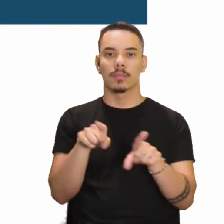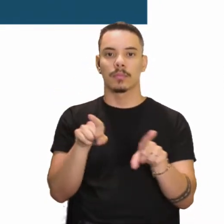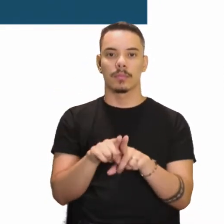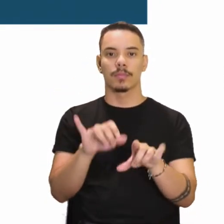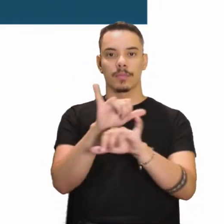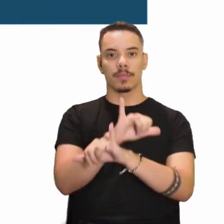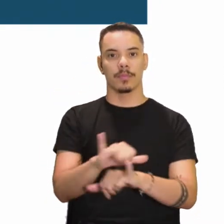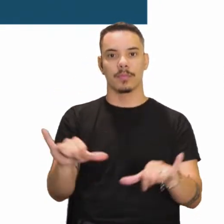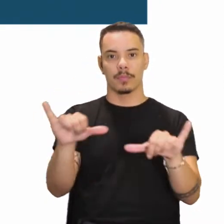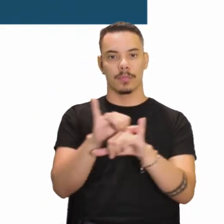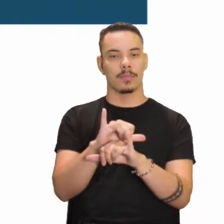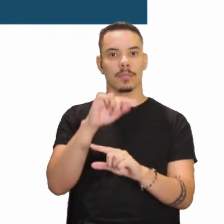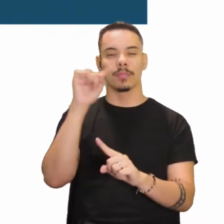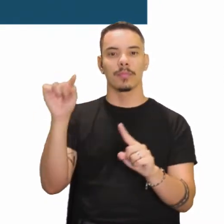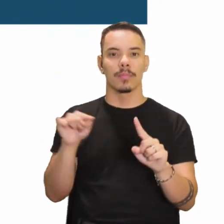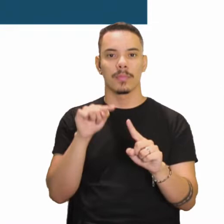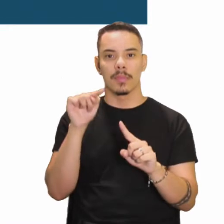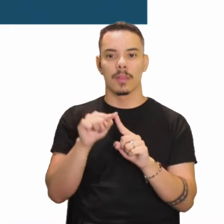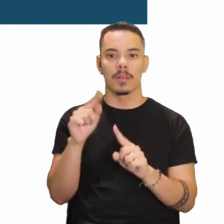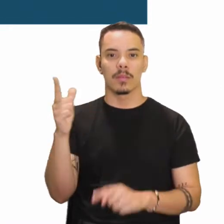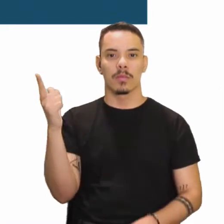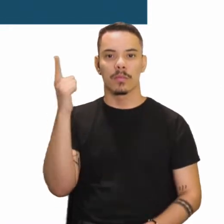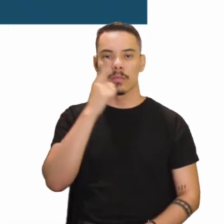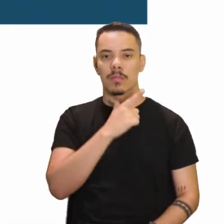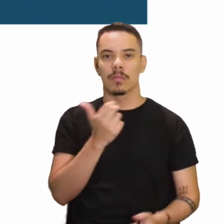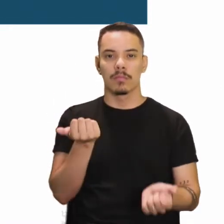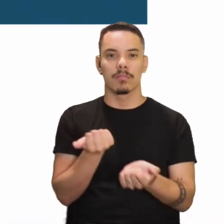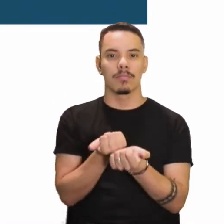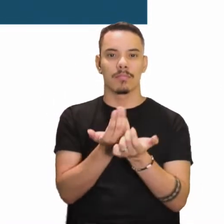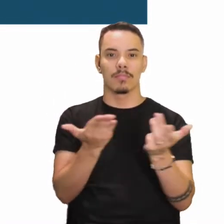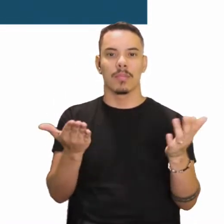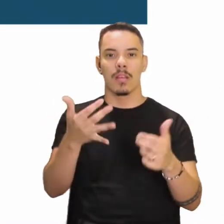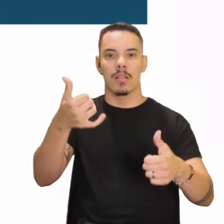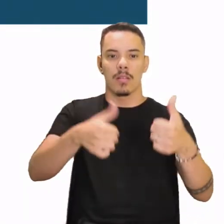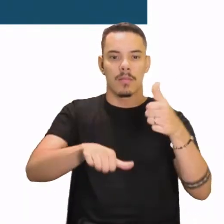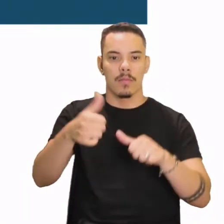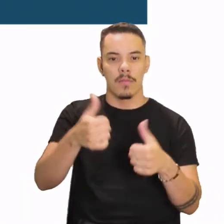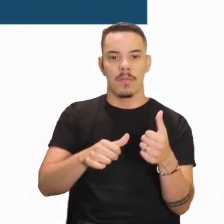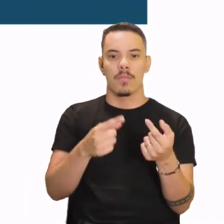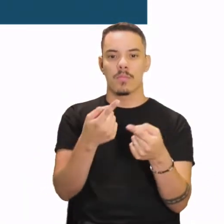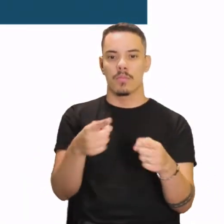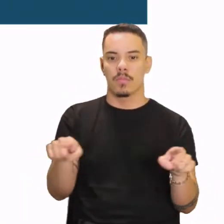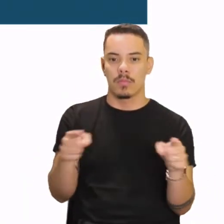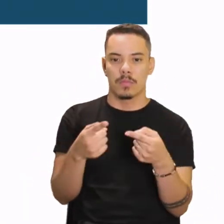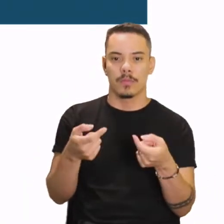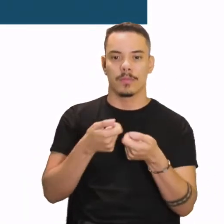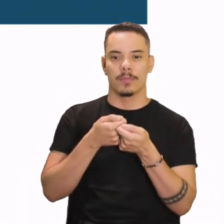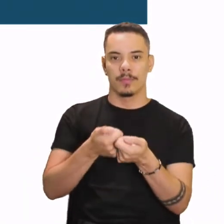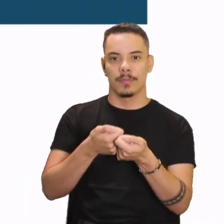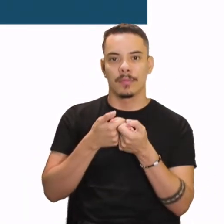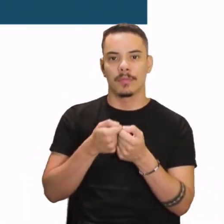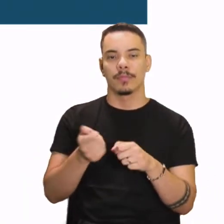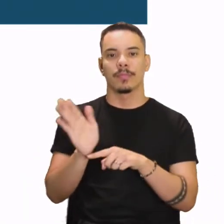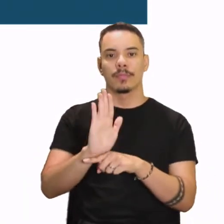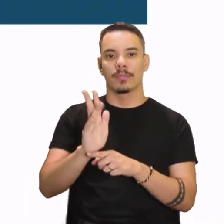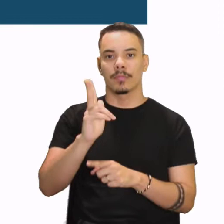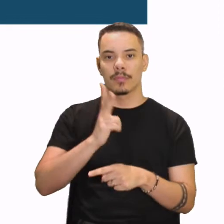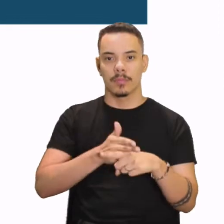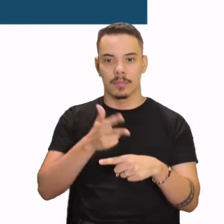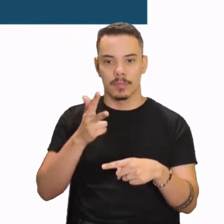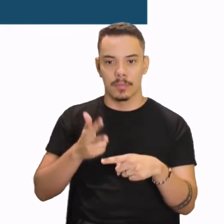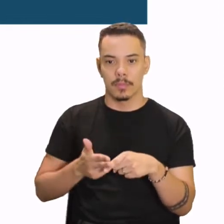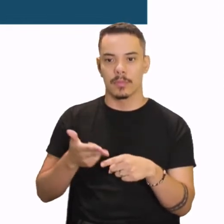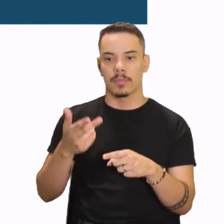publicações afins que divulguem comentem avalie música game série filmes